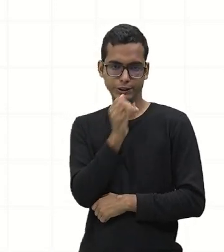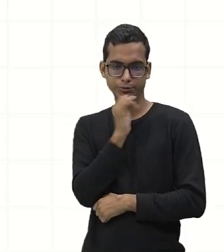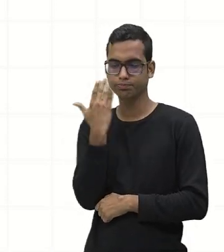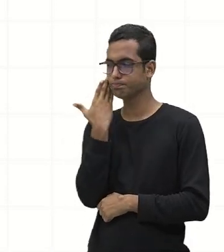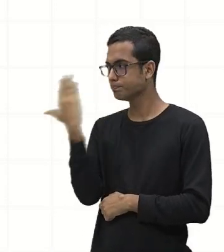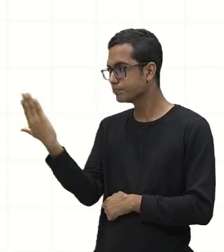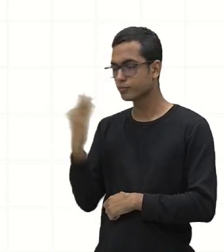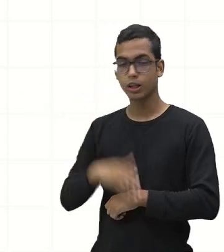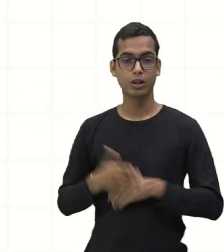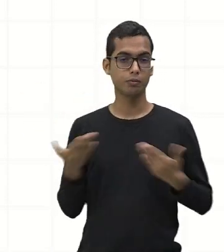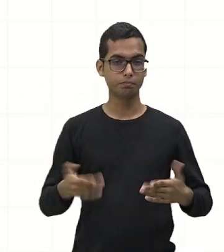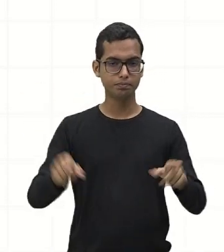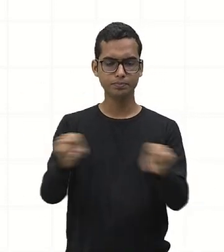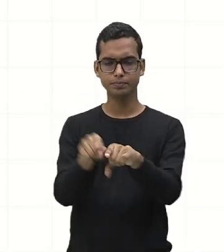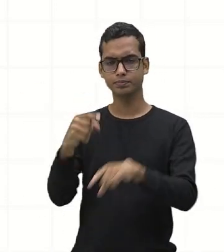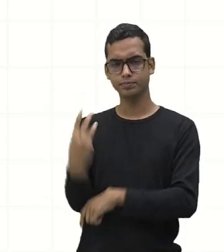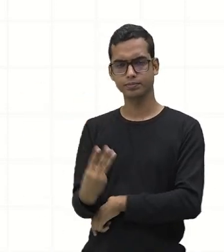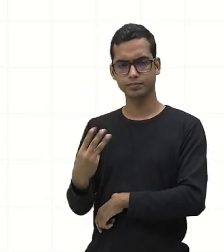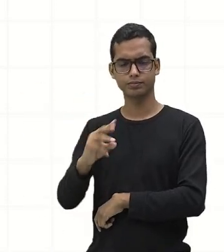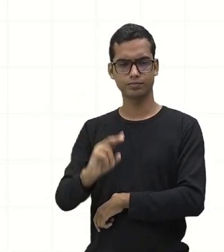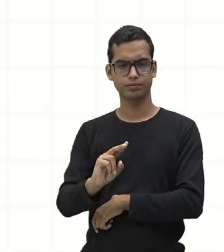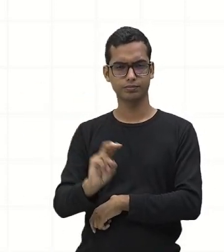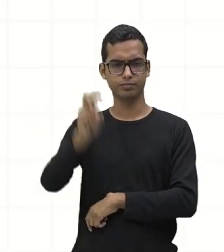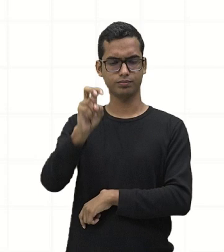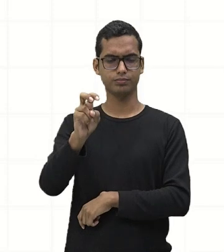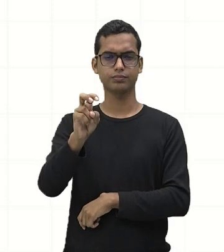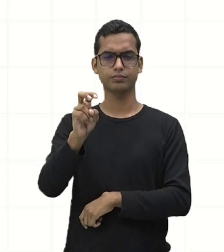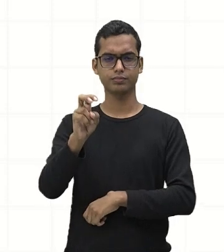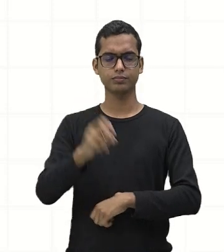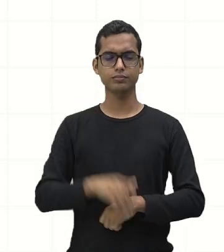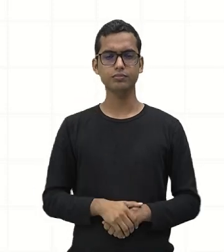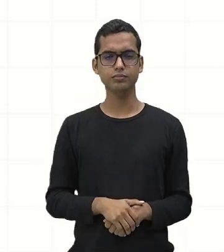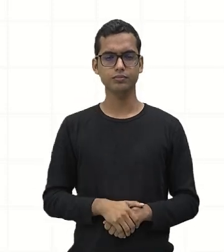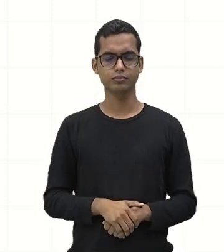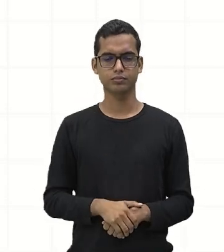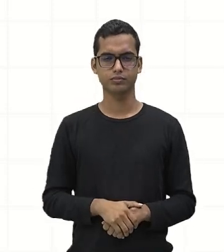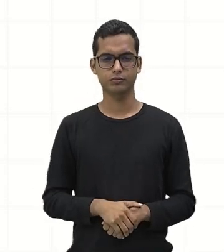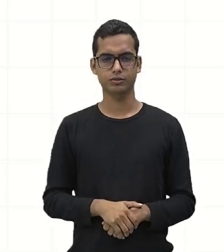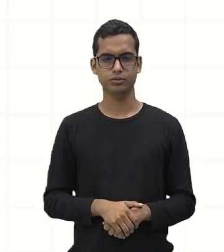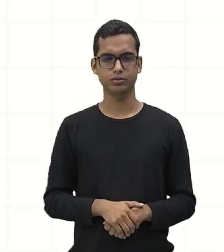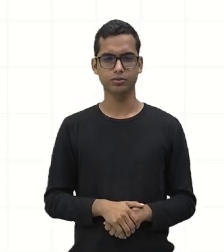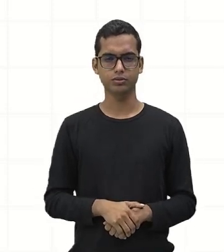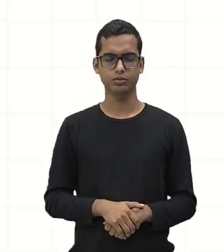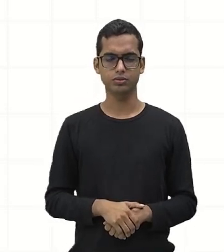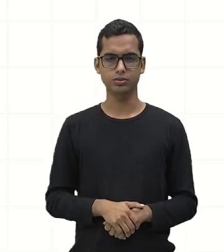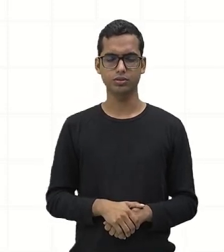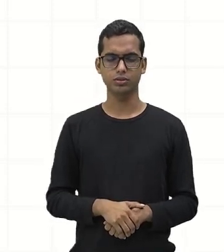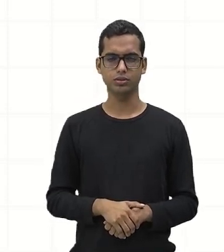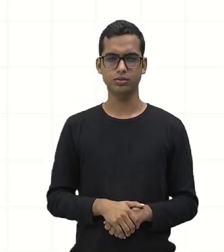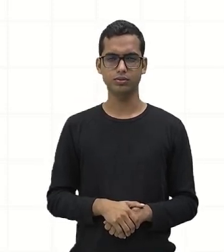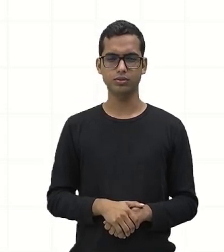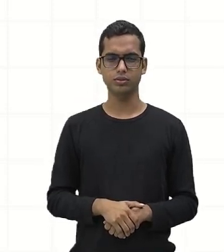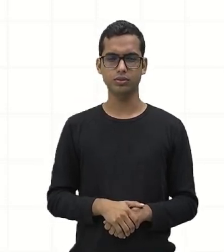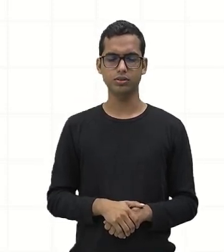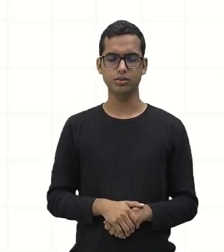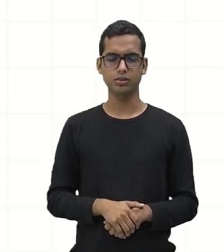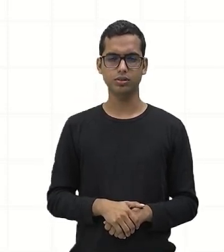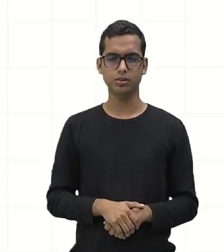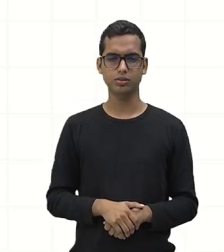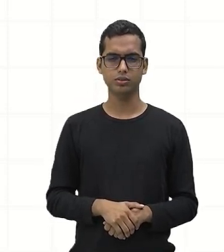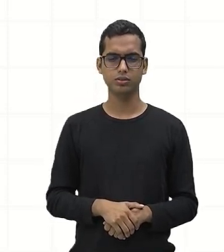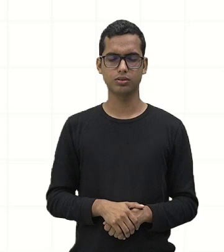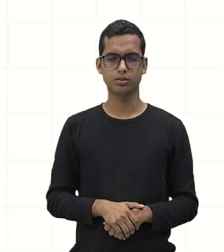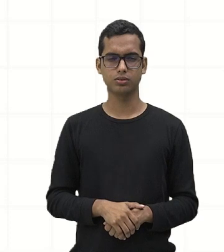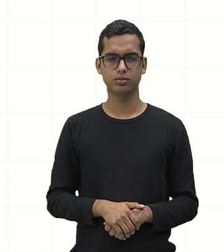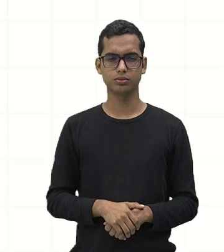Por quê? Ó? 3... ele não aparece, mas é 1 no expoente. Né? Tudo bem.